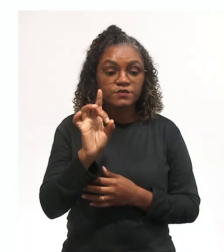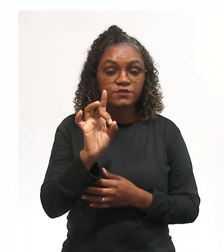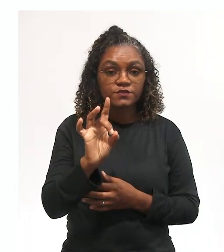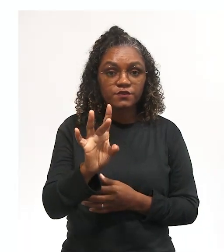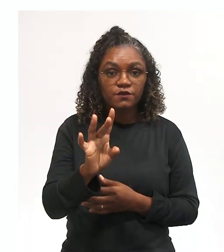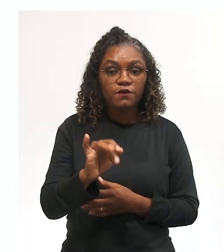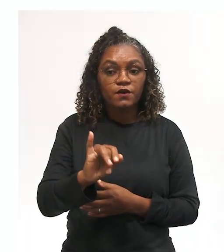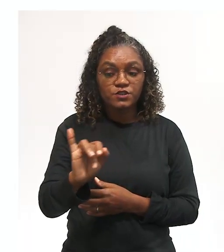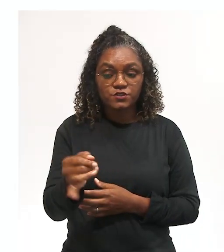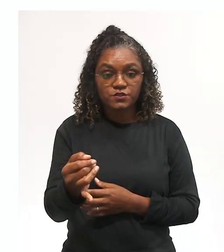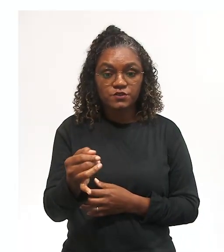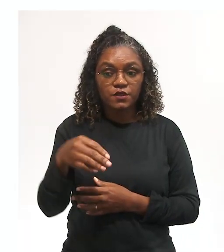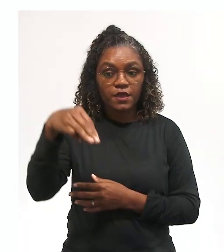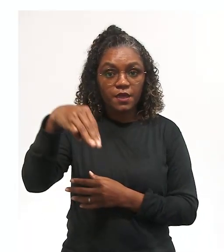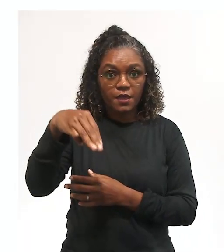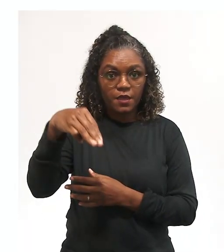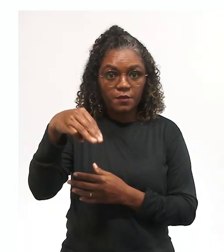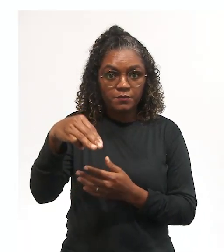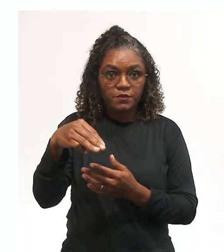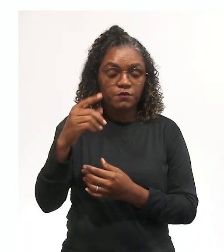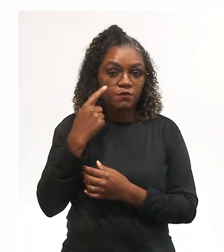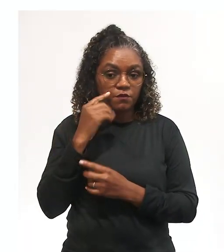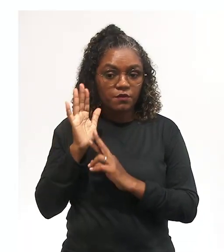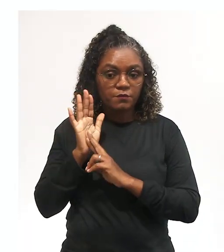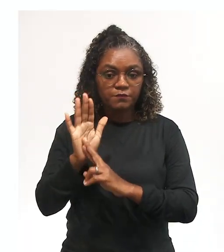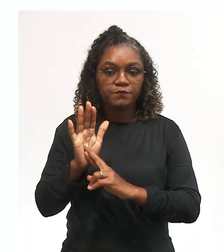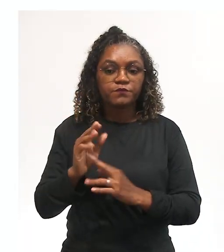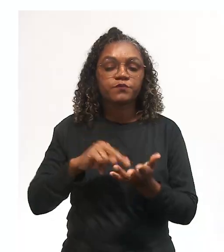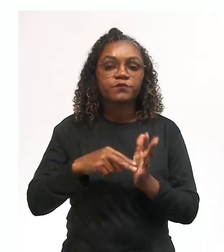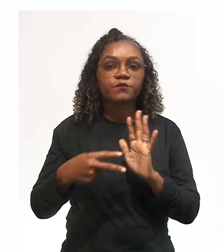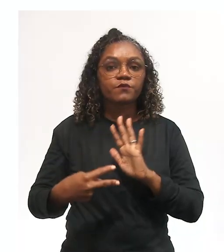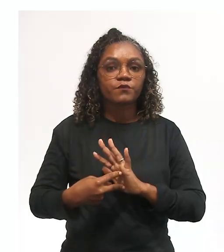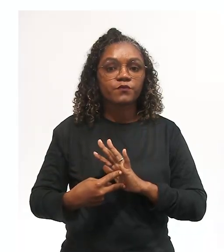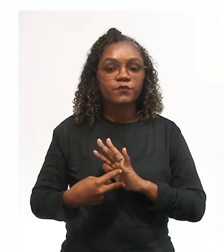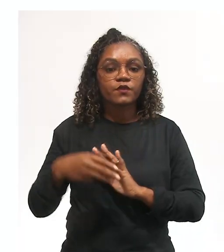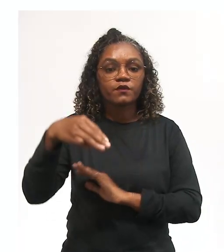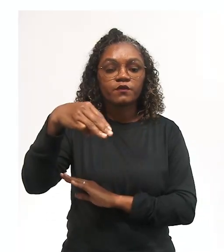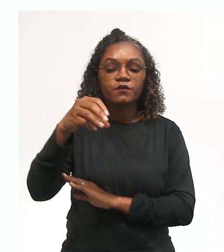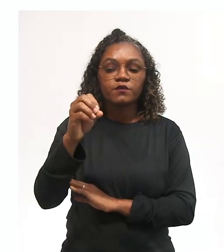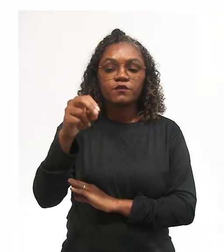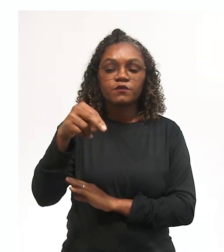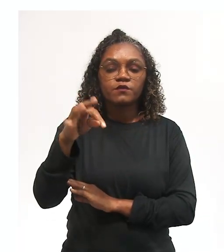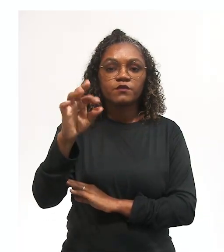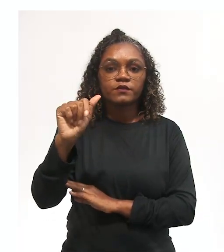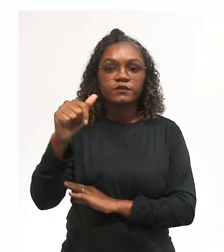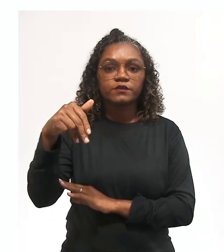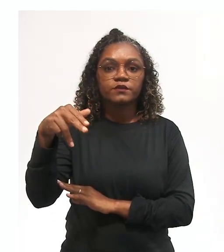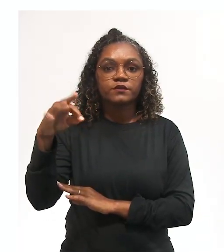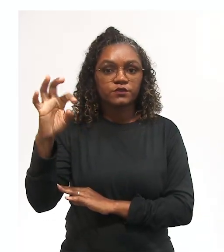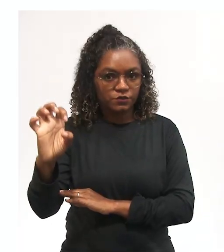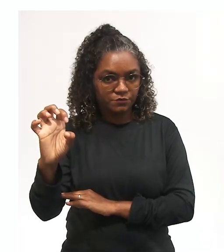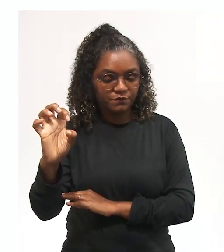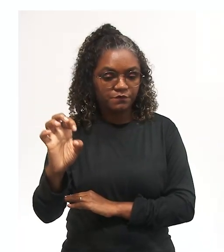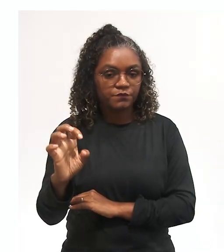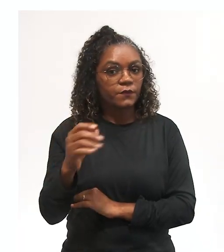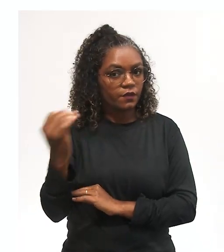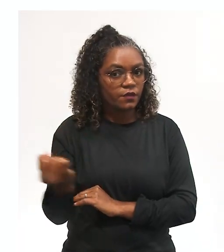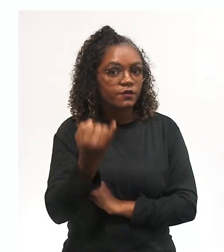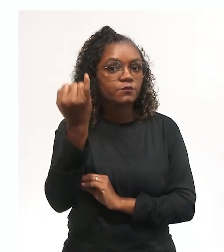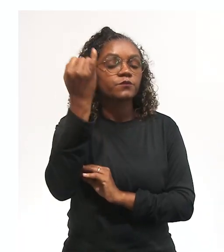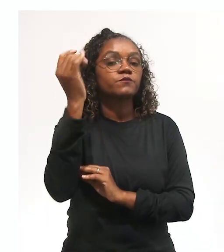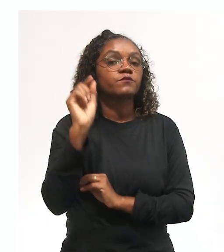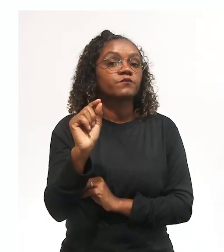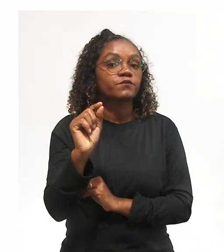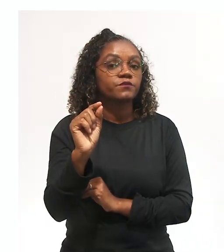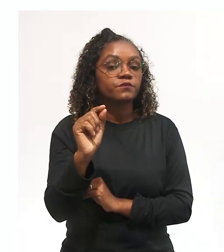a letra M. Letra M para nós será então o nosso montante. Muito importante para nós que o